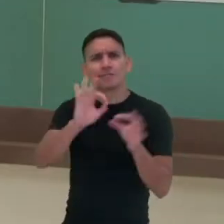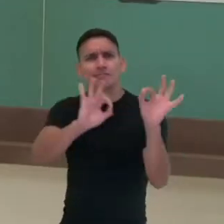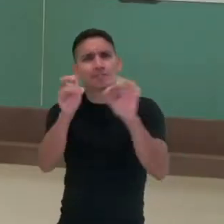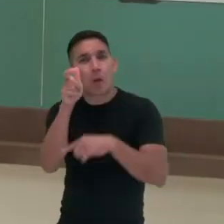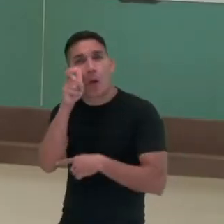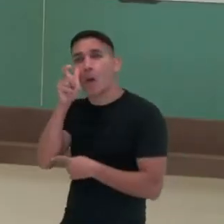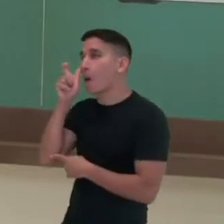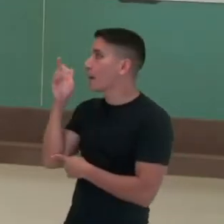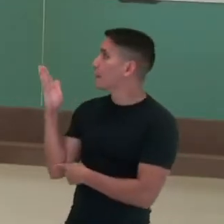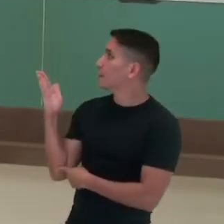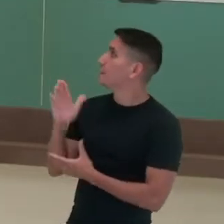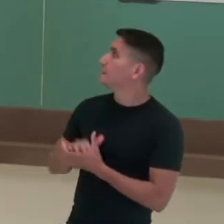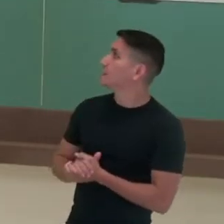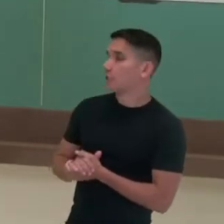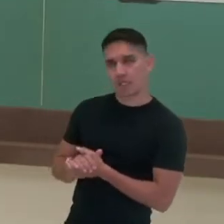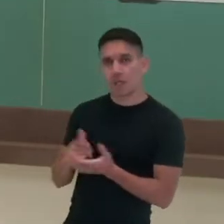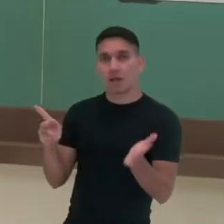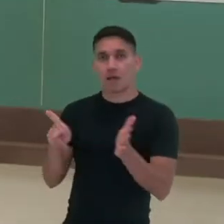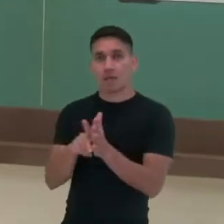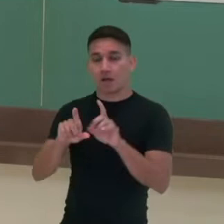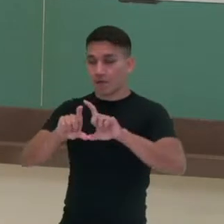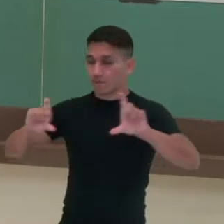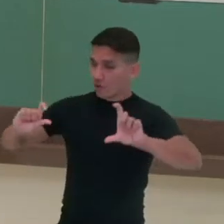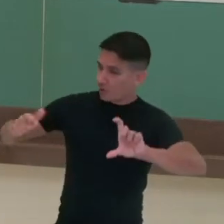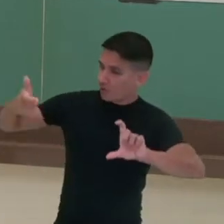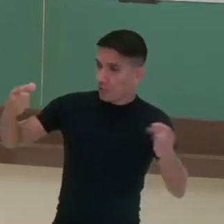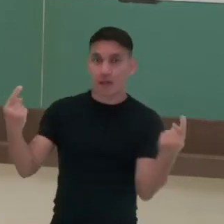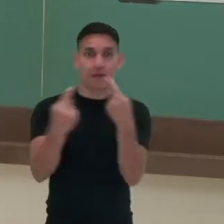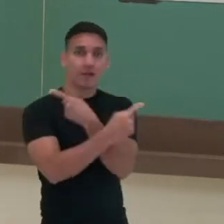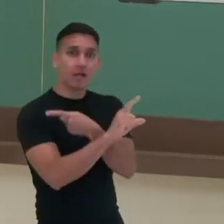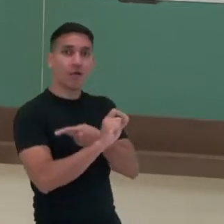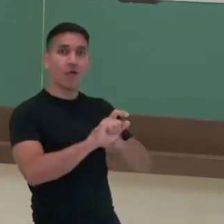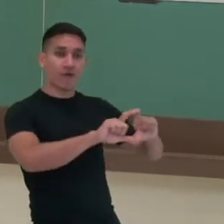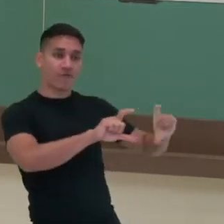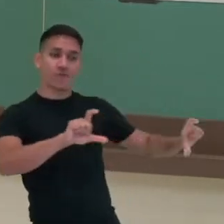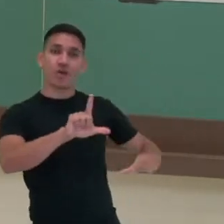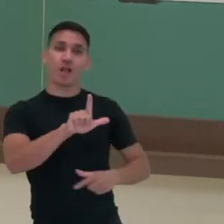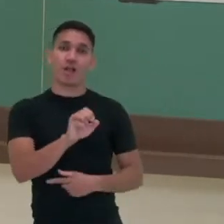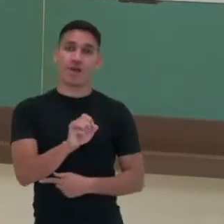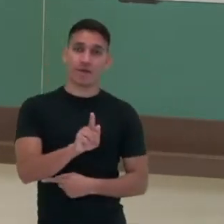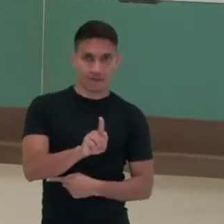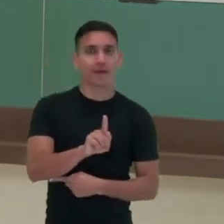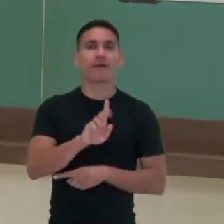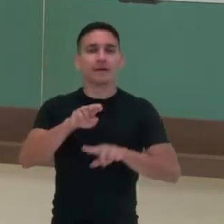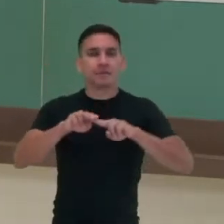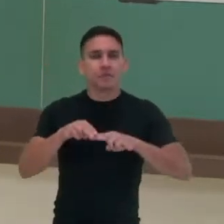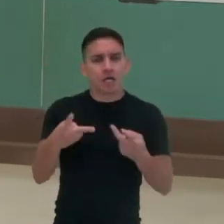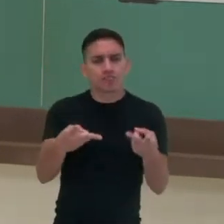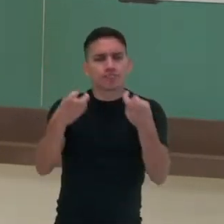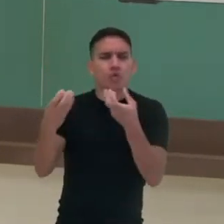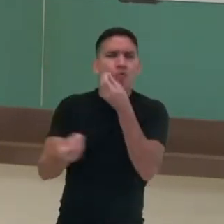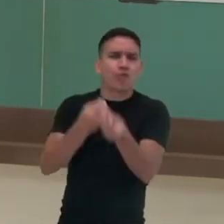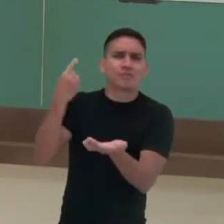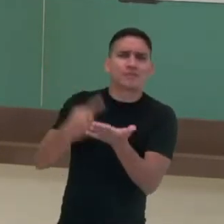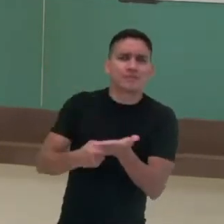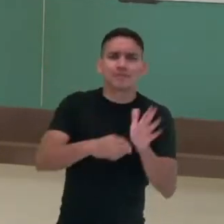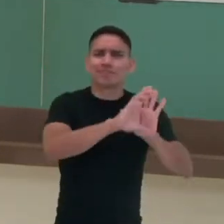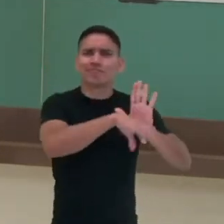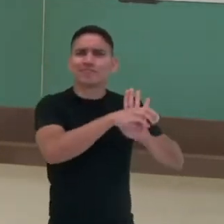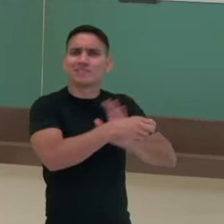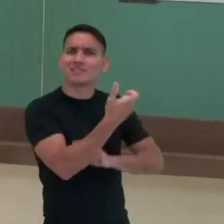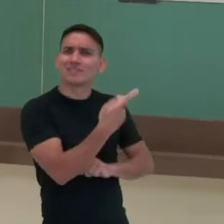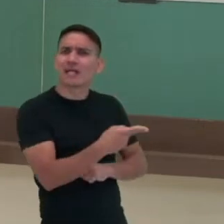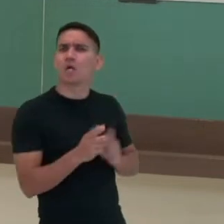comigo. A inversa de uma função exponencial é a função logarítmica. Como podemos defini-la?